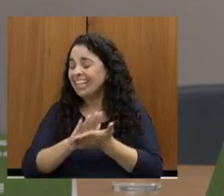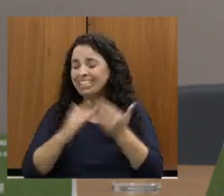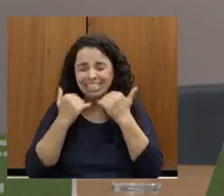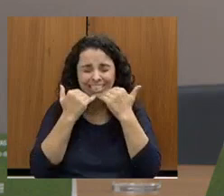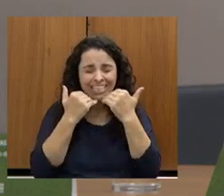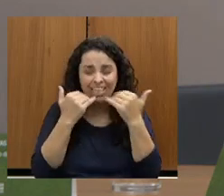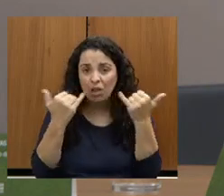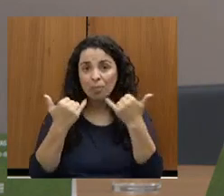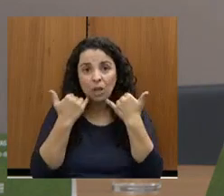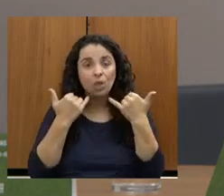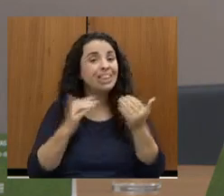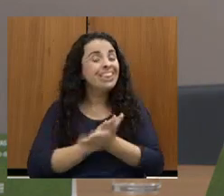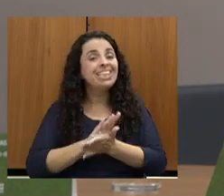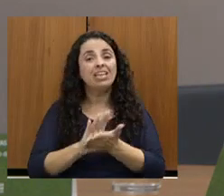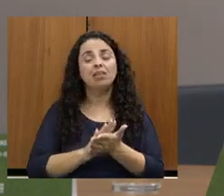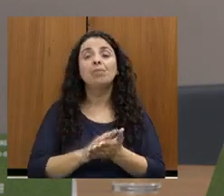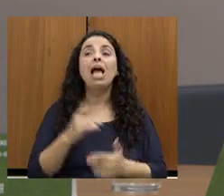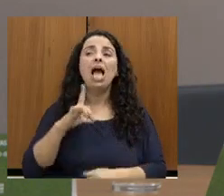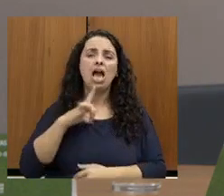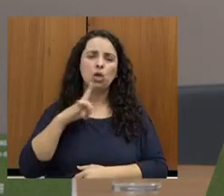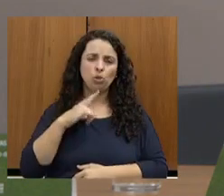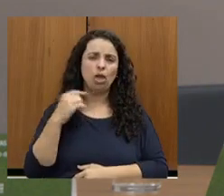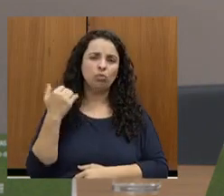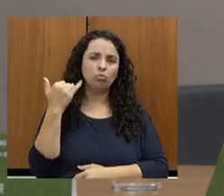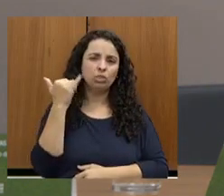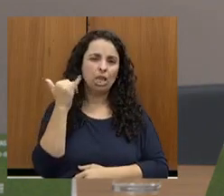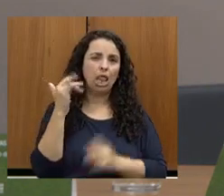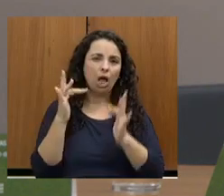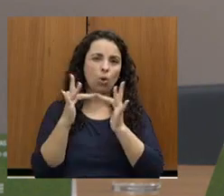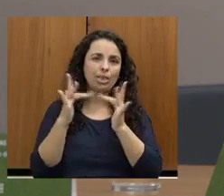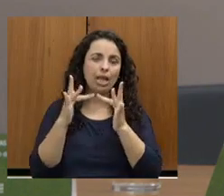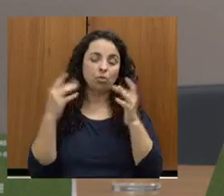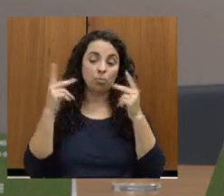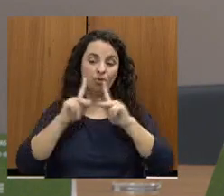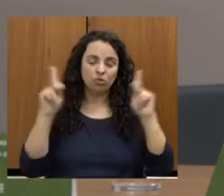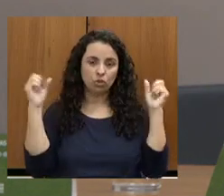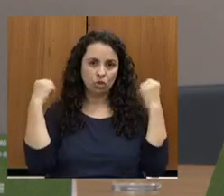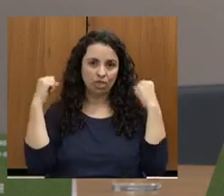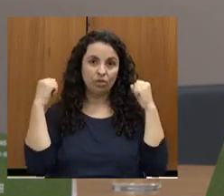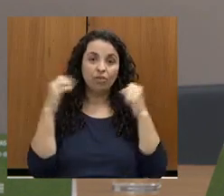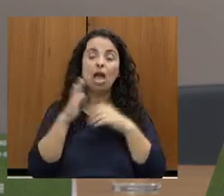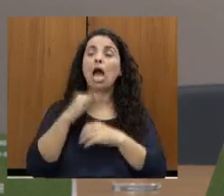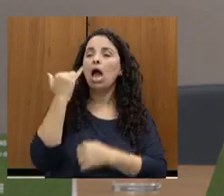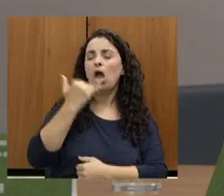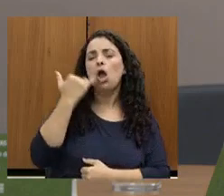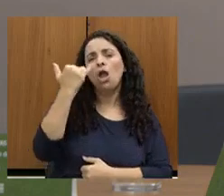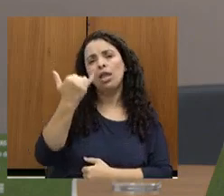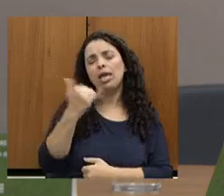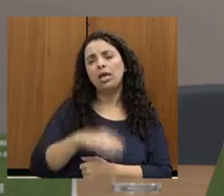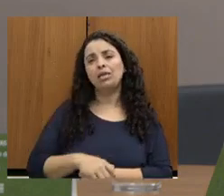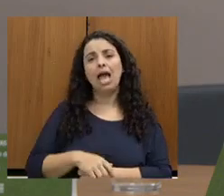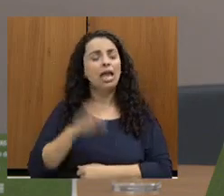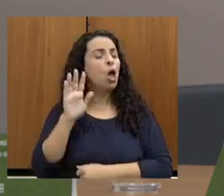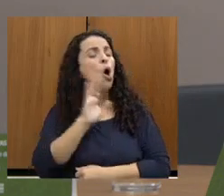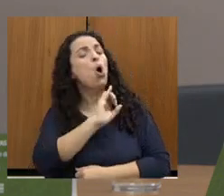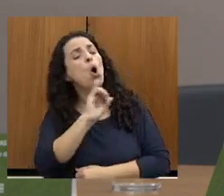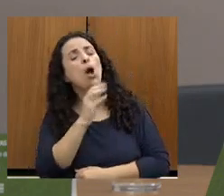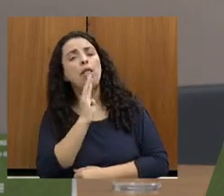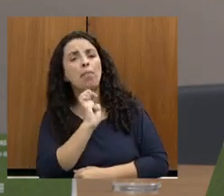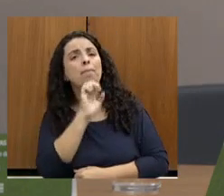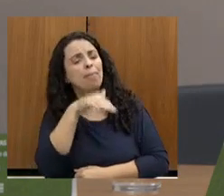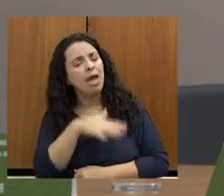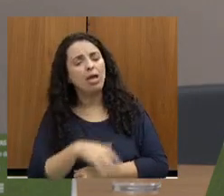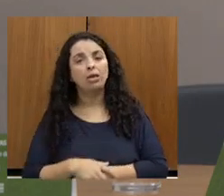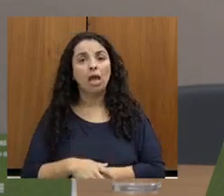Educação Física. Ligo para ele, ele pergunta se está tudo bem. Eu falo que não, que eu passei o dia na polícia fazendo BO. e, de certa